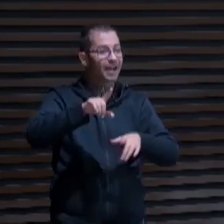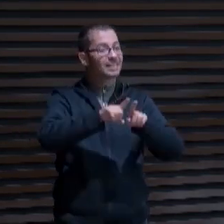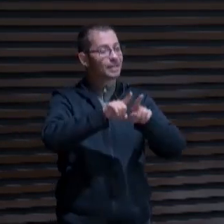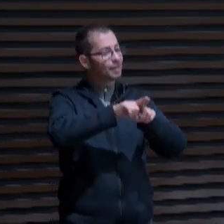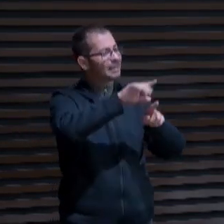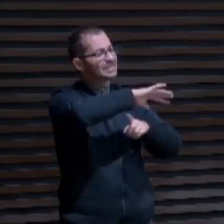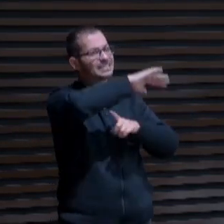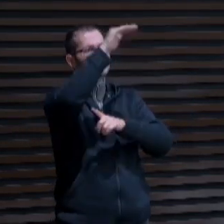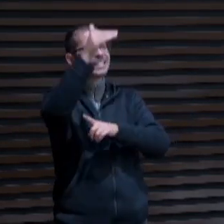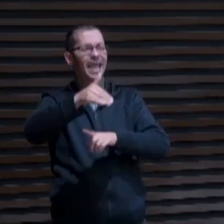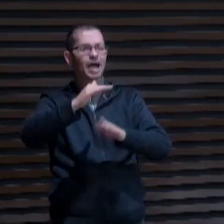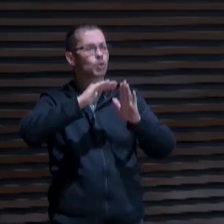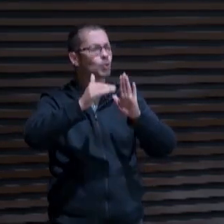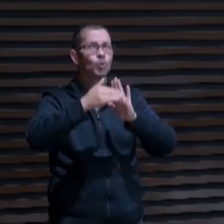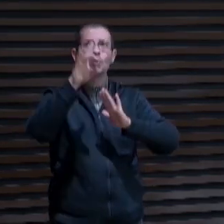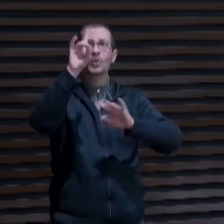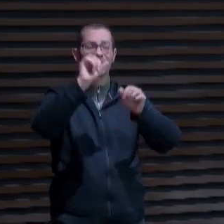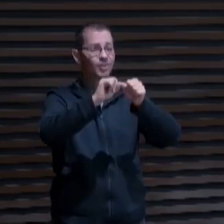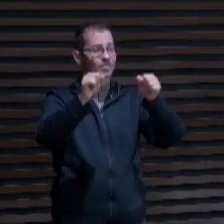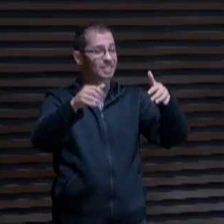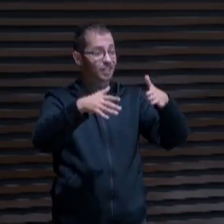vagas. Tema ao Senhor toda a terra,